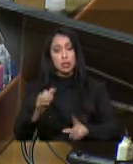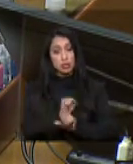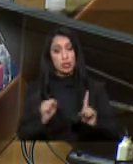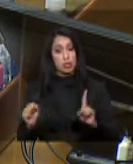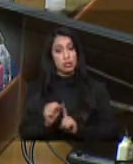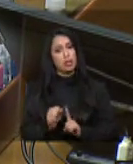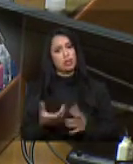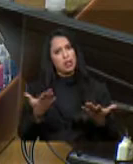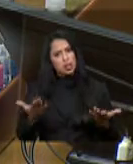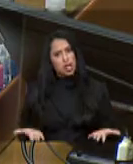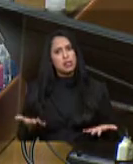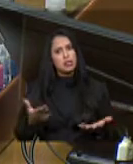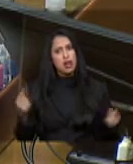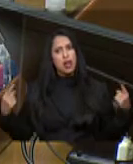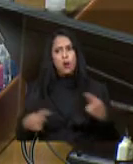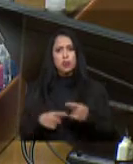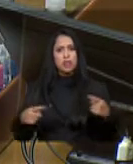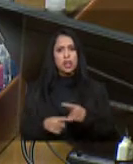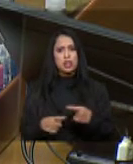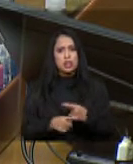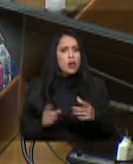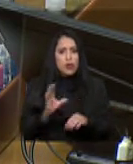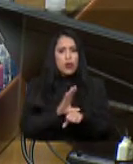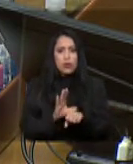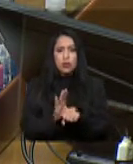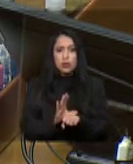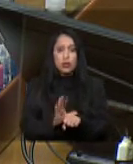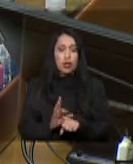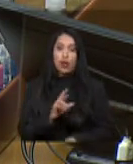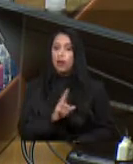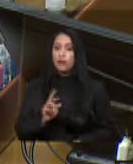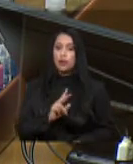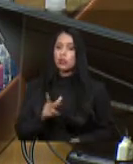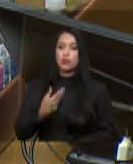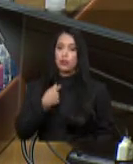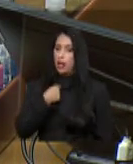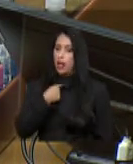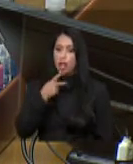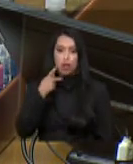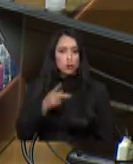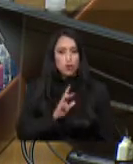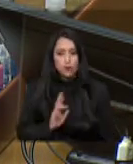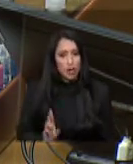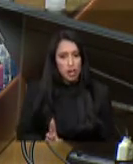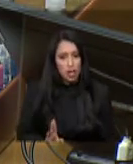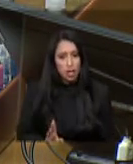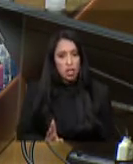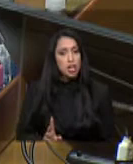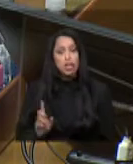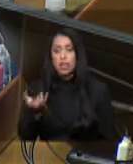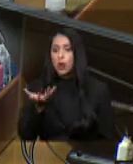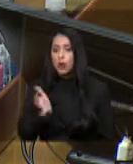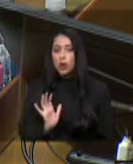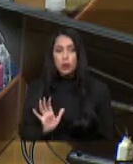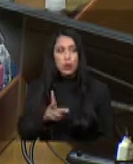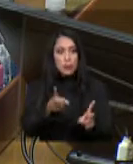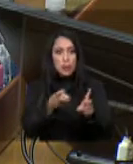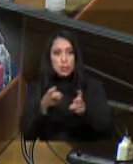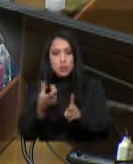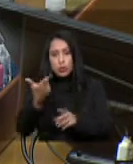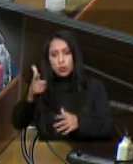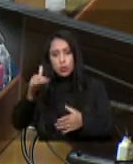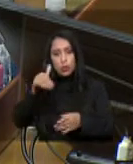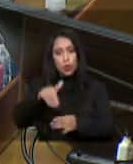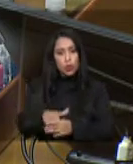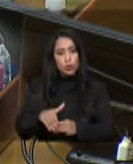realmente estaria alguma coisa em contradição absoluta com a Constituição. Não foi isso que eu disse, não foi isso que eu pude extrair dos outros votos. Aqui